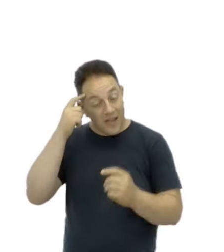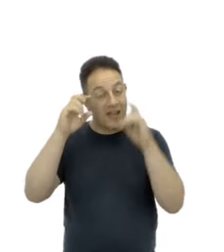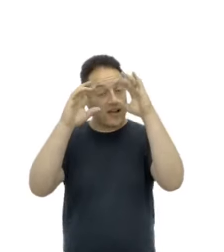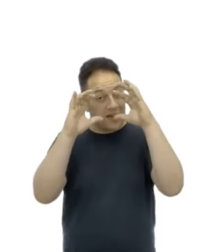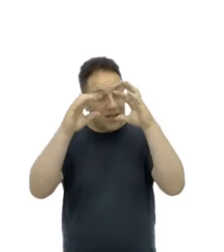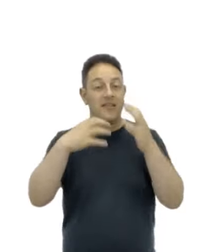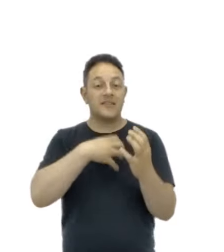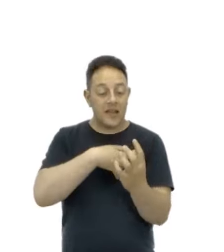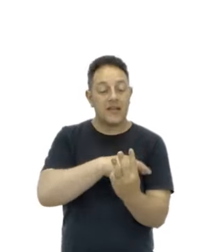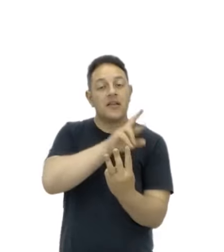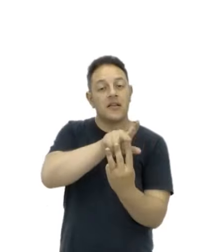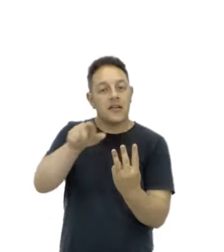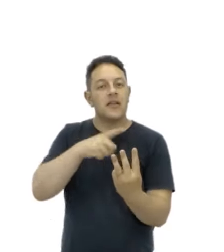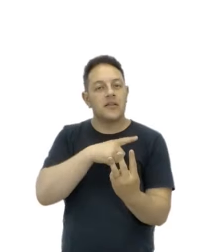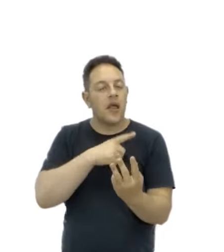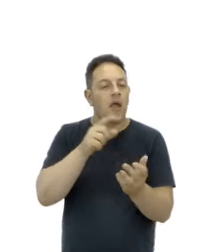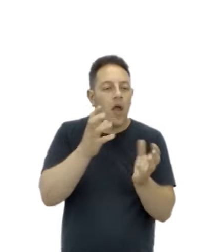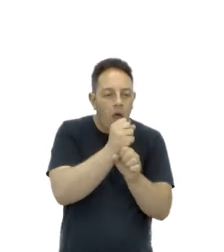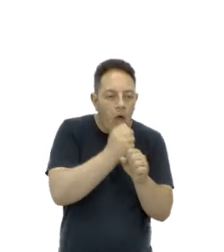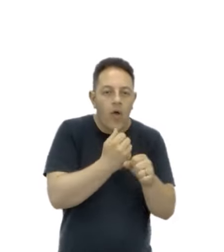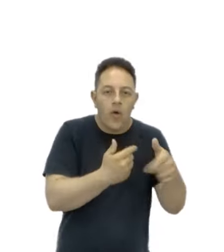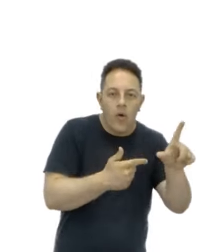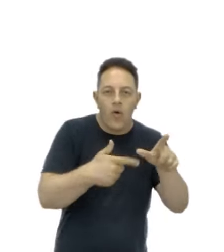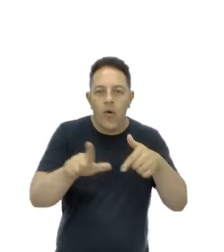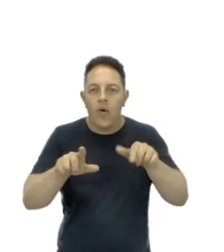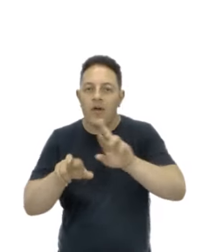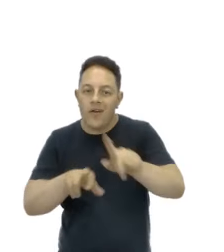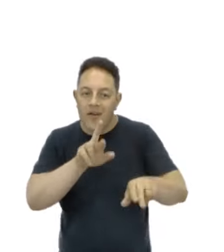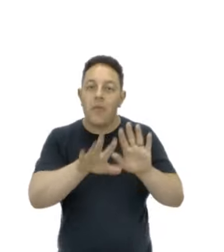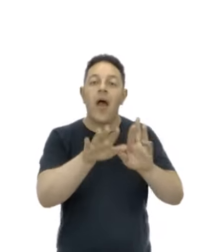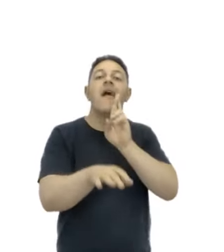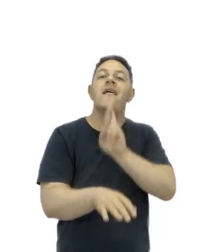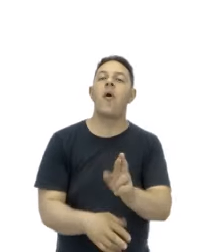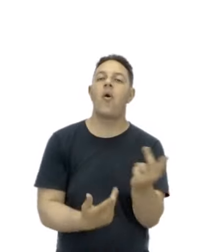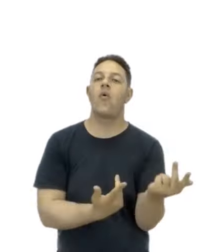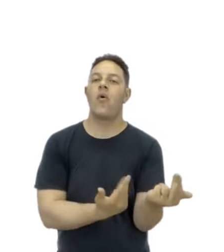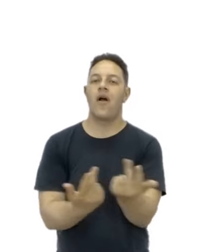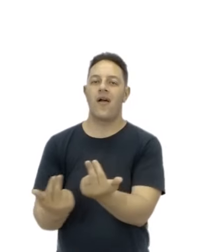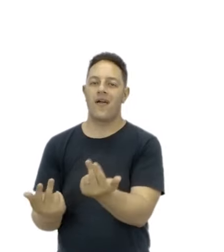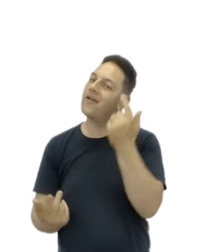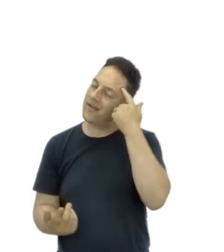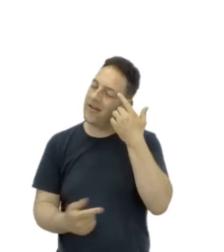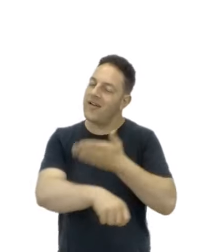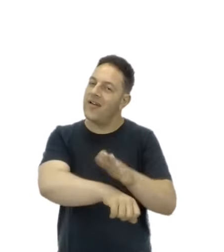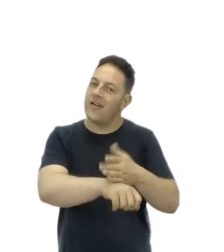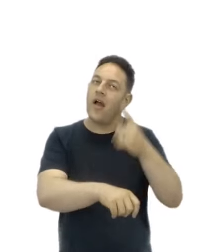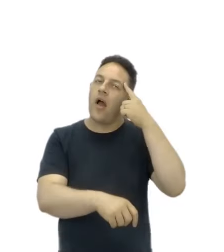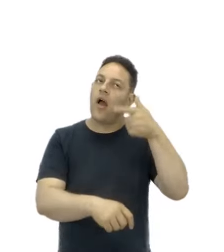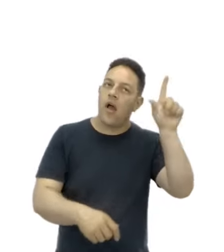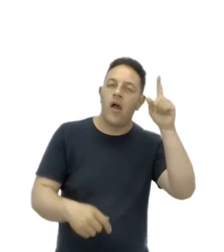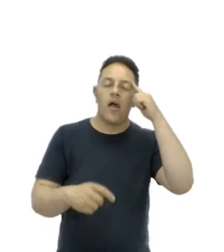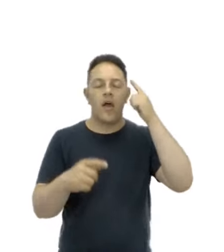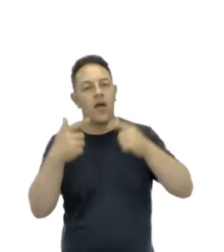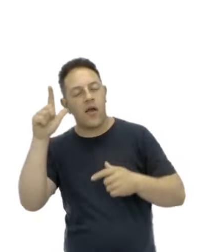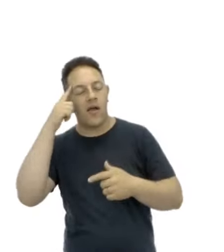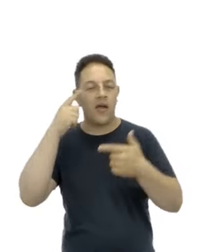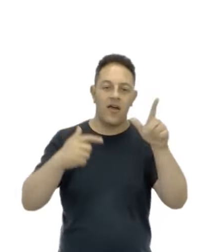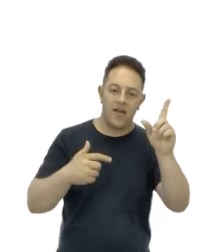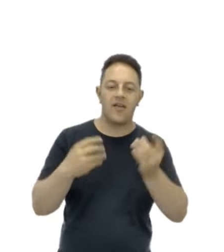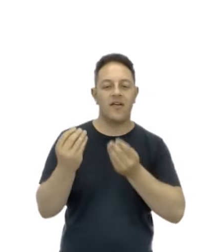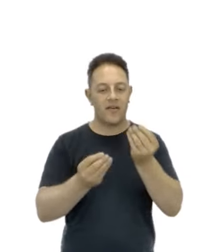o mesmo resultado. Vejamos então como ficará o desdobramento dessa atividade, tendo